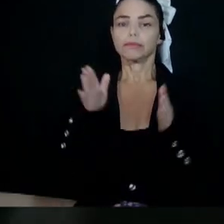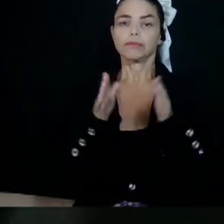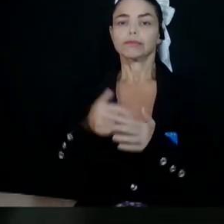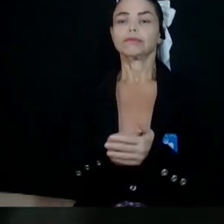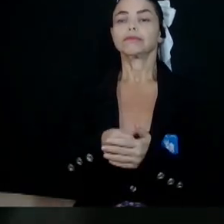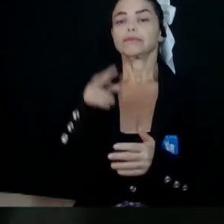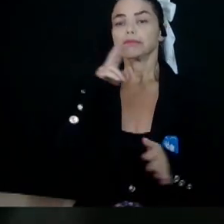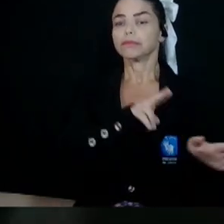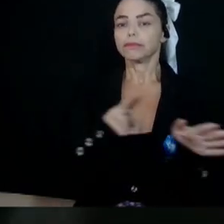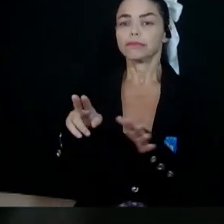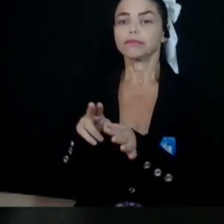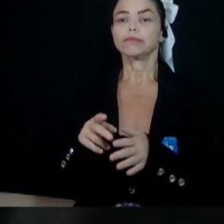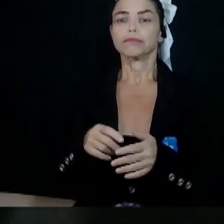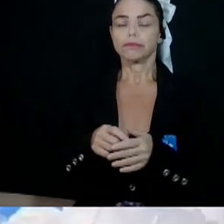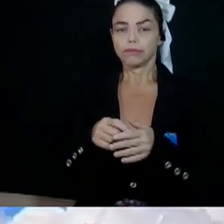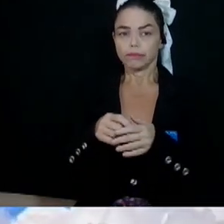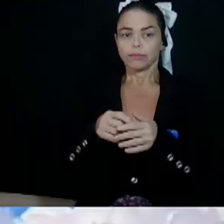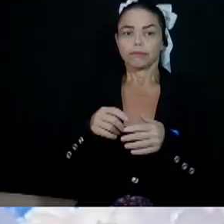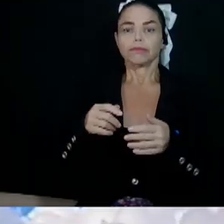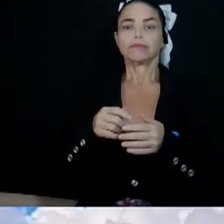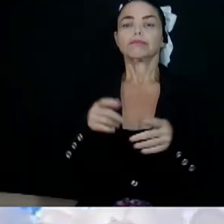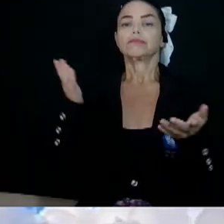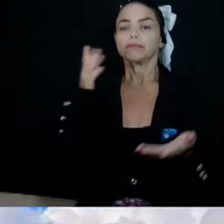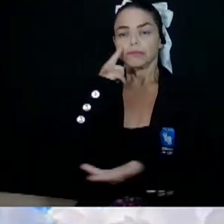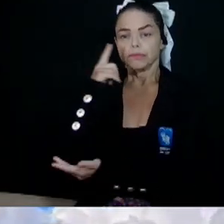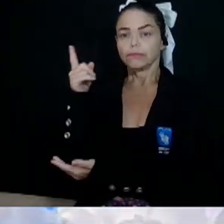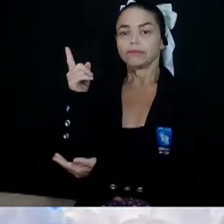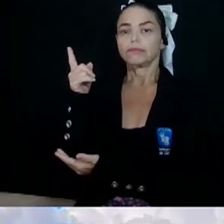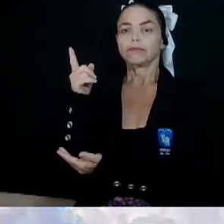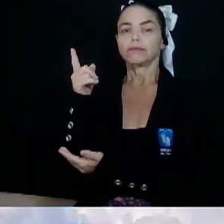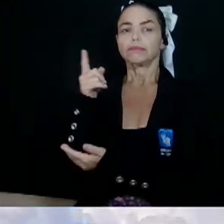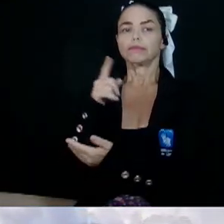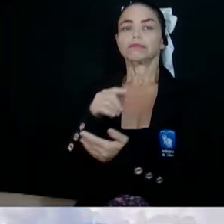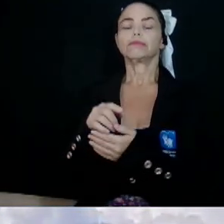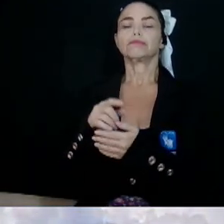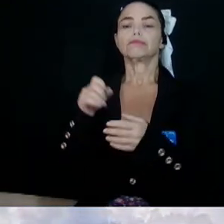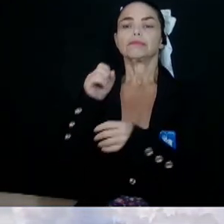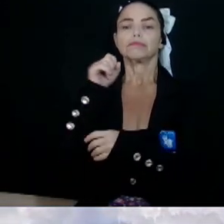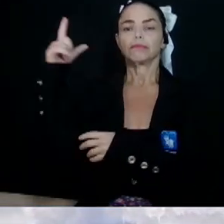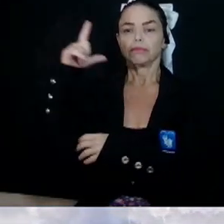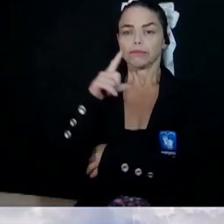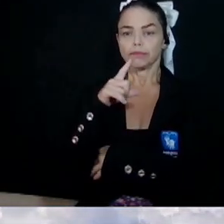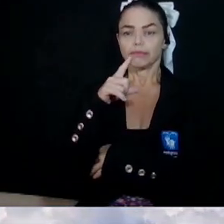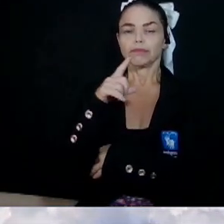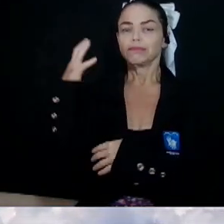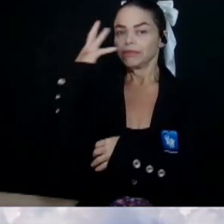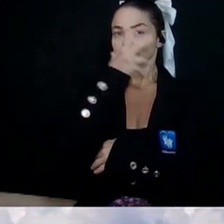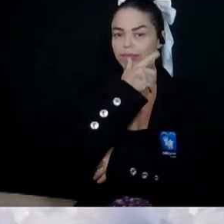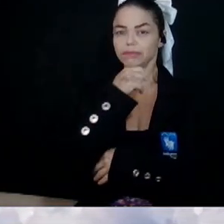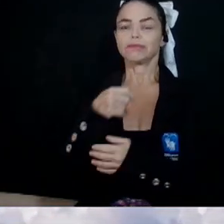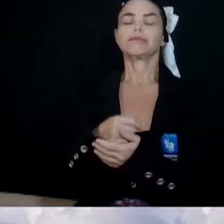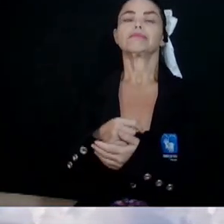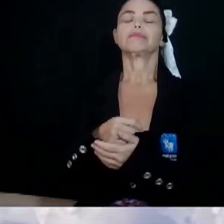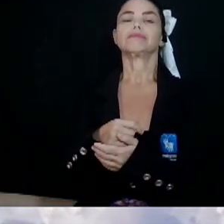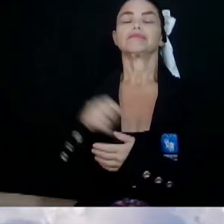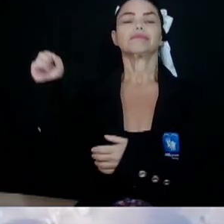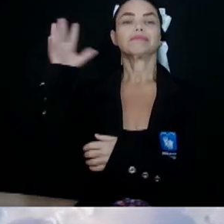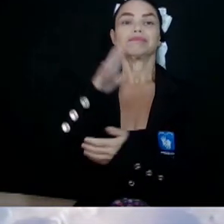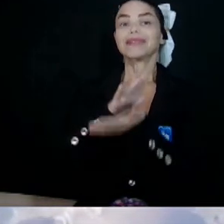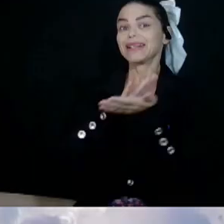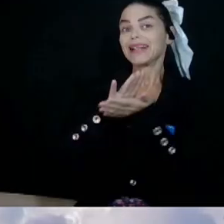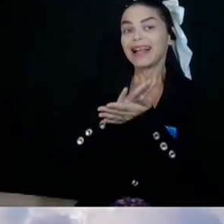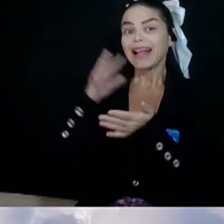começando, estamos no outono brasileiro e aí nós temos hoje um dia de sol, né? Olha só, sol lindo, céu azul de